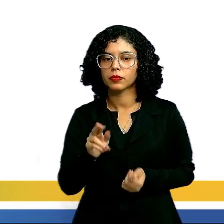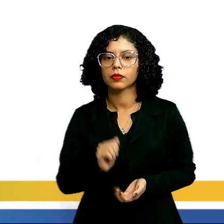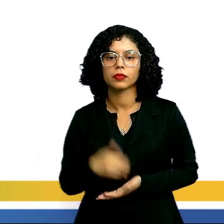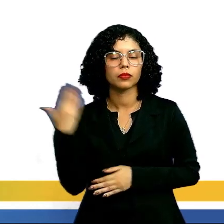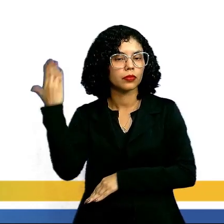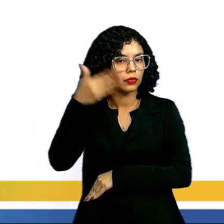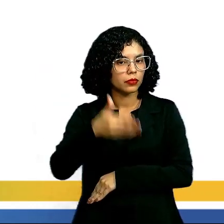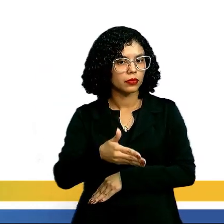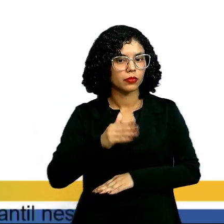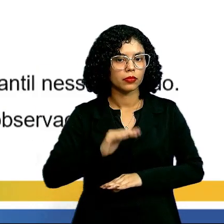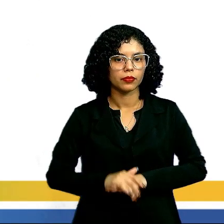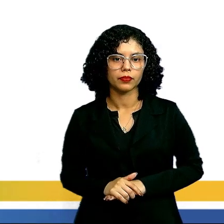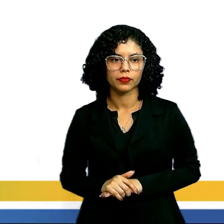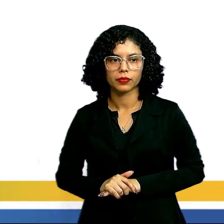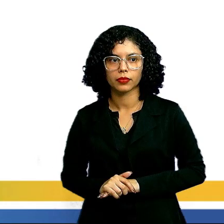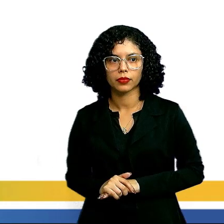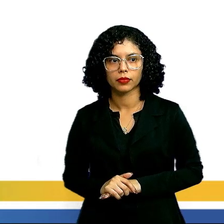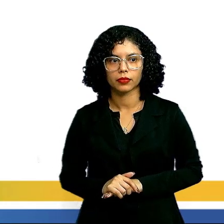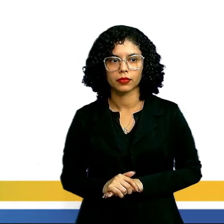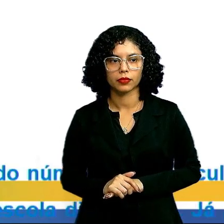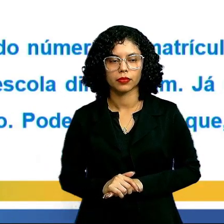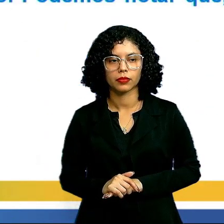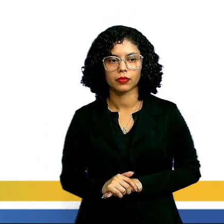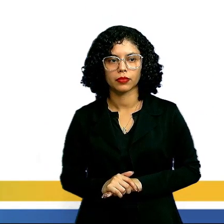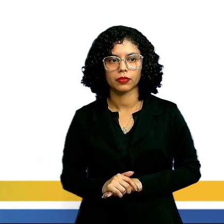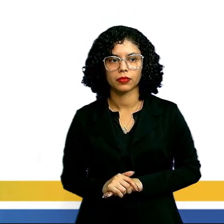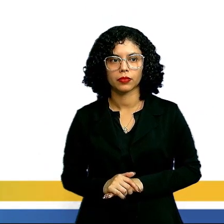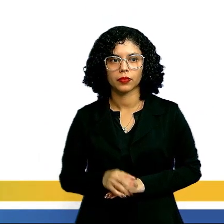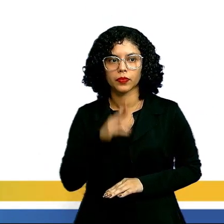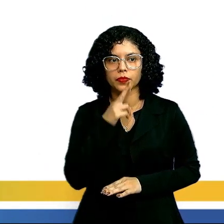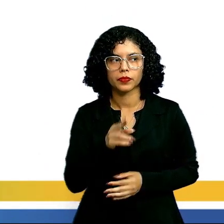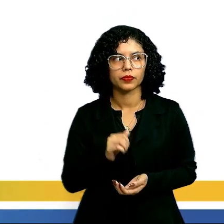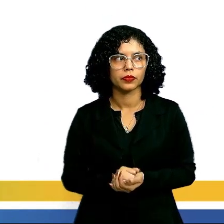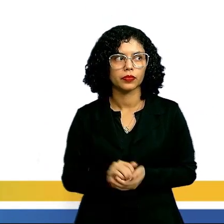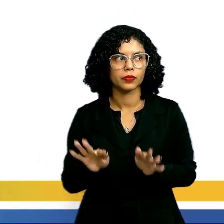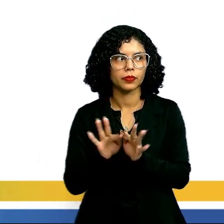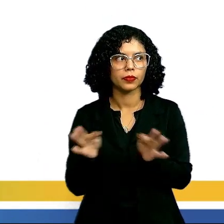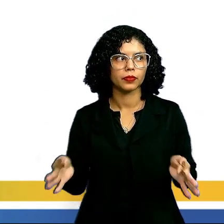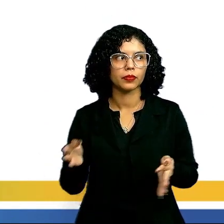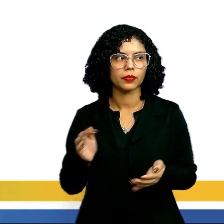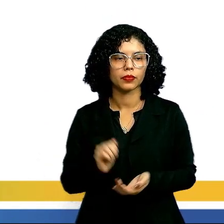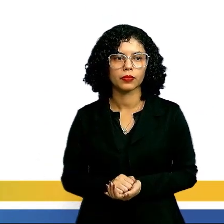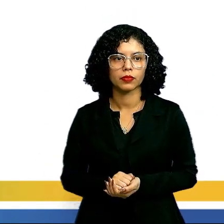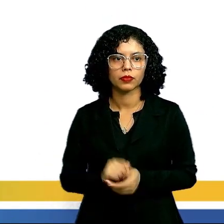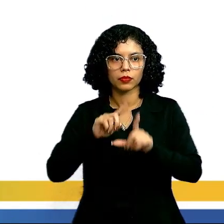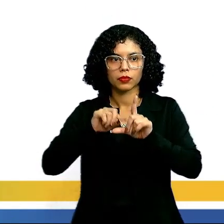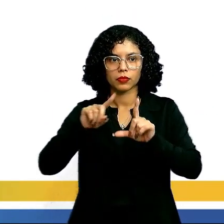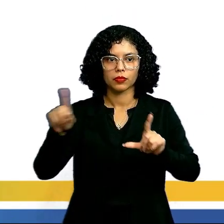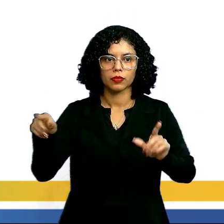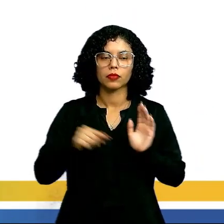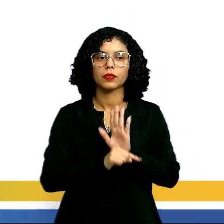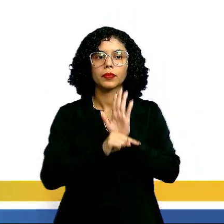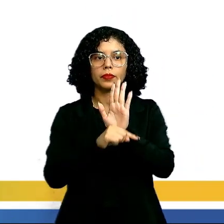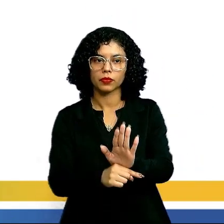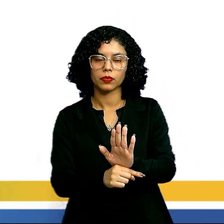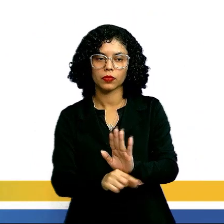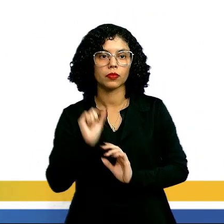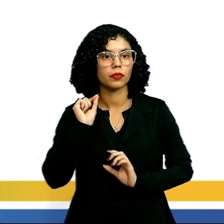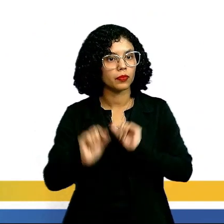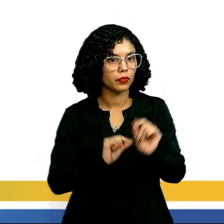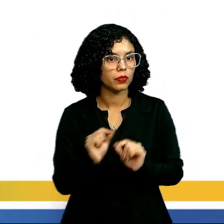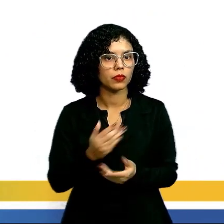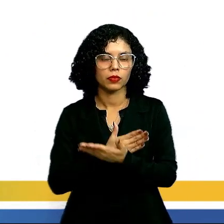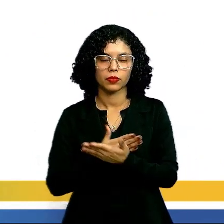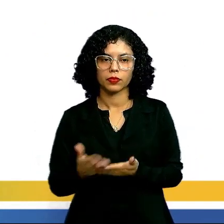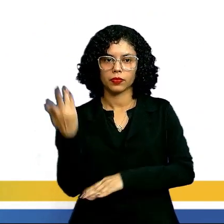mais direta. Vamos lá, vamos mostrar aqui, como é bem simples. O gráfico, tá, indica